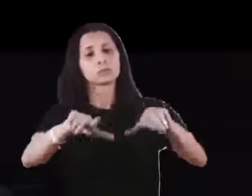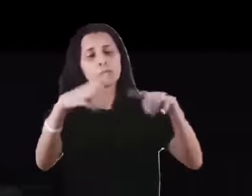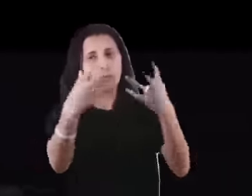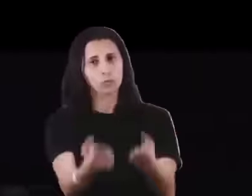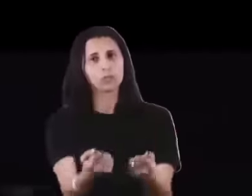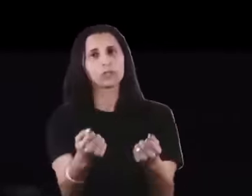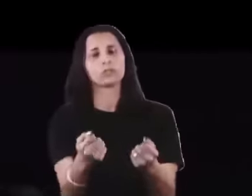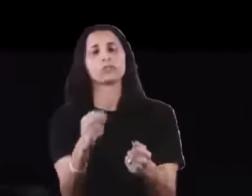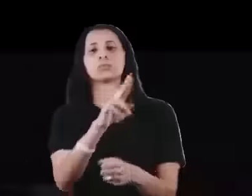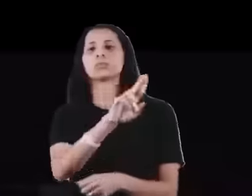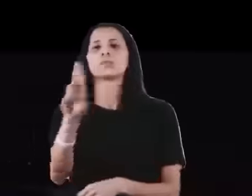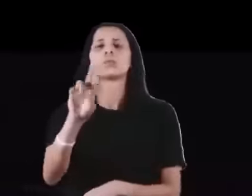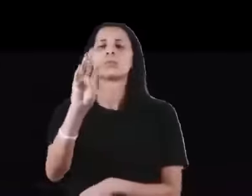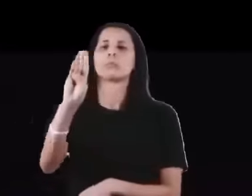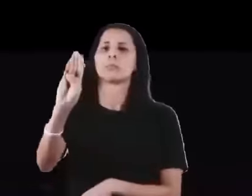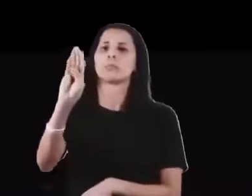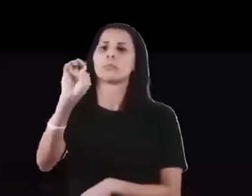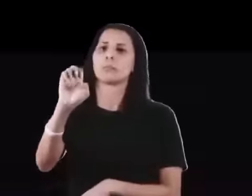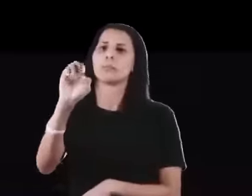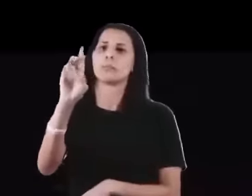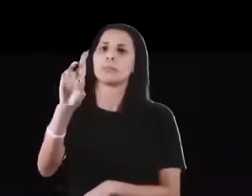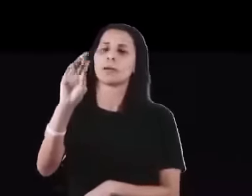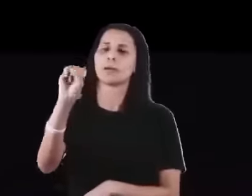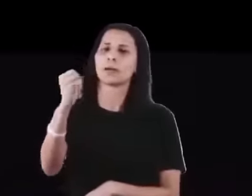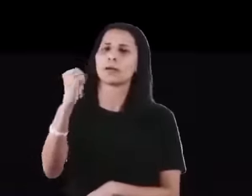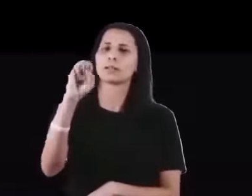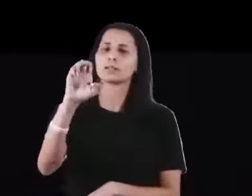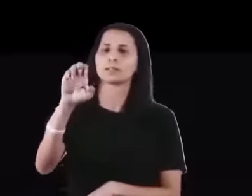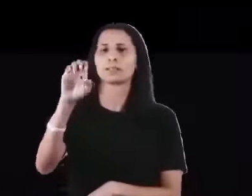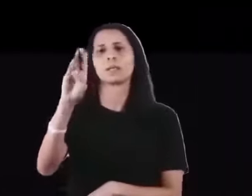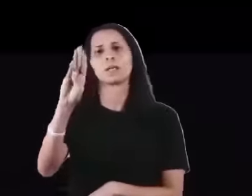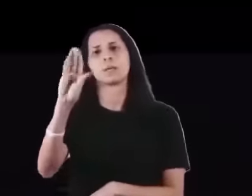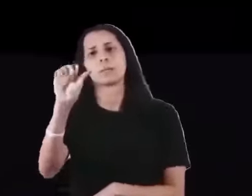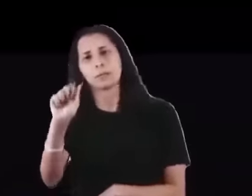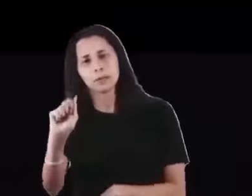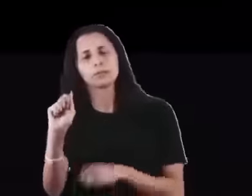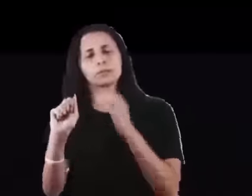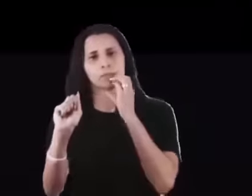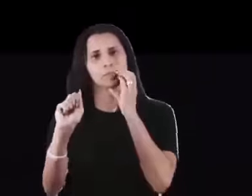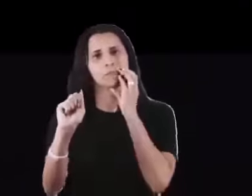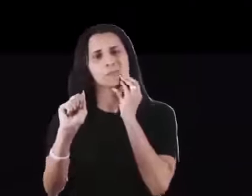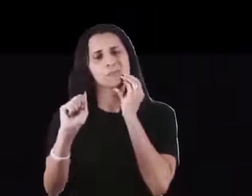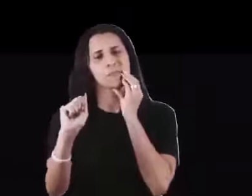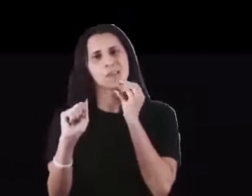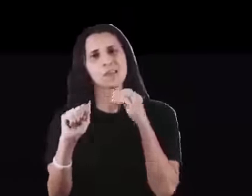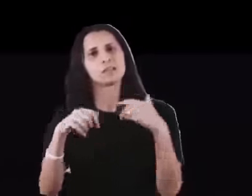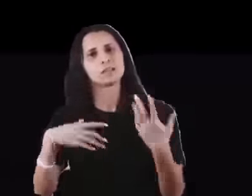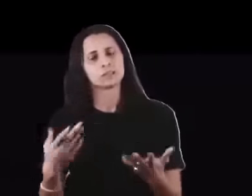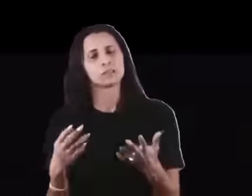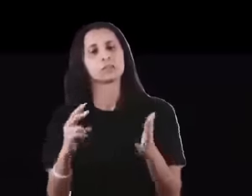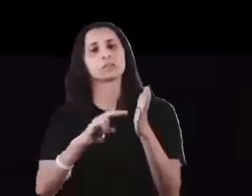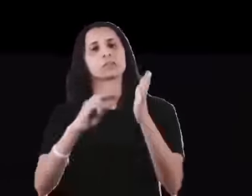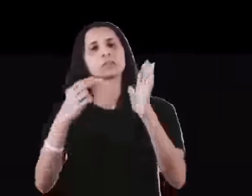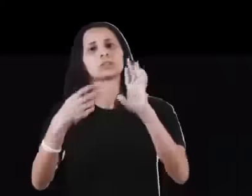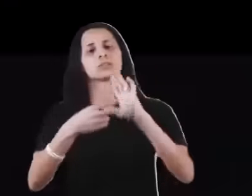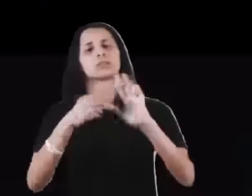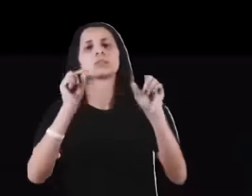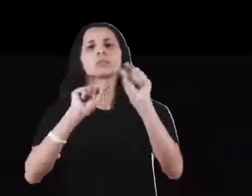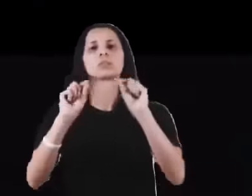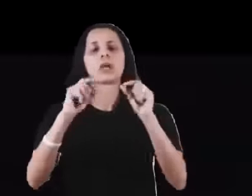falar com Bete seba não mas fala com fosse para você acordar fala comigo peba berseba no hebraico significa